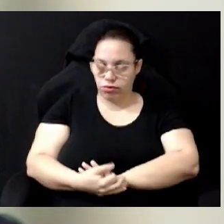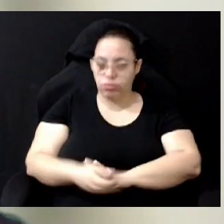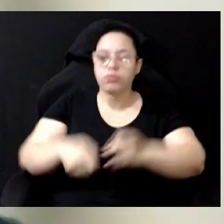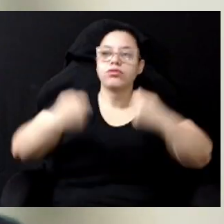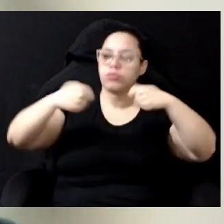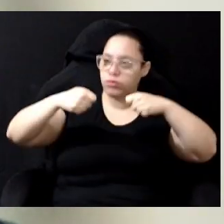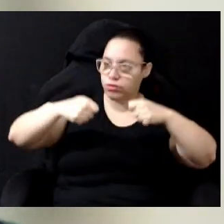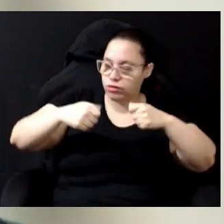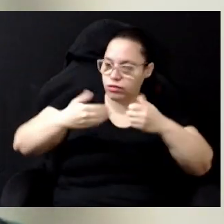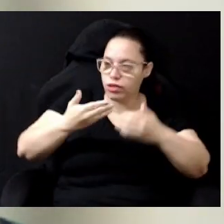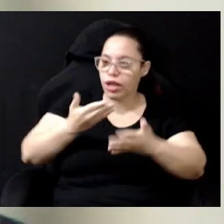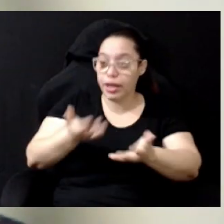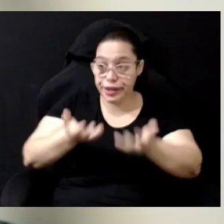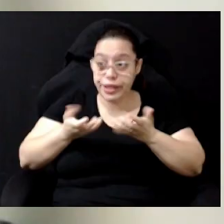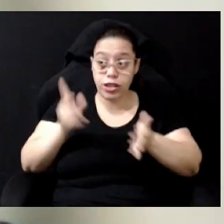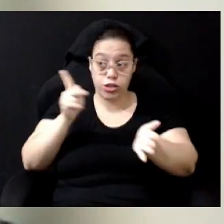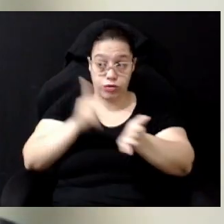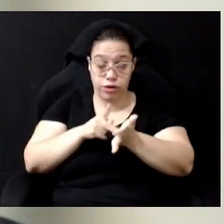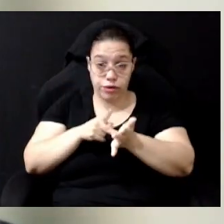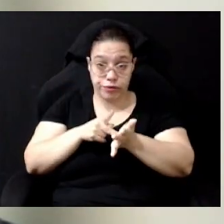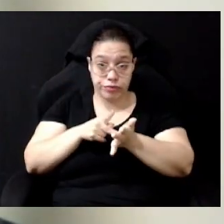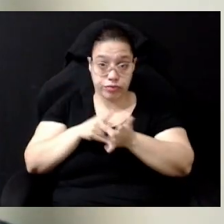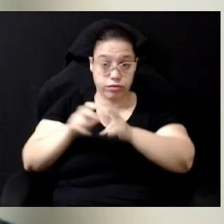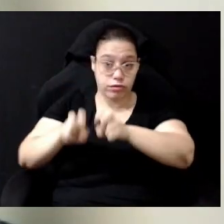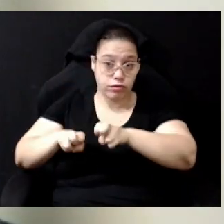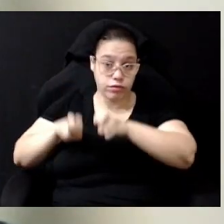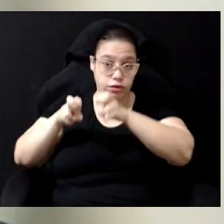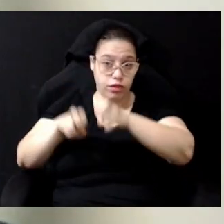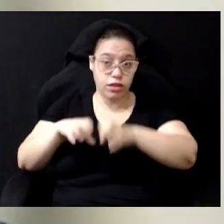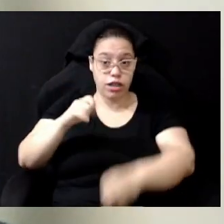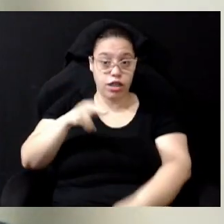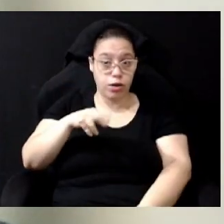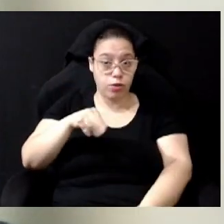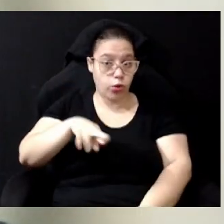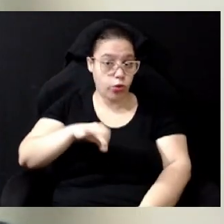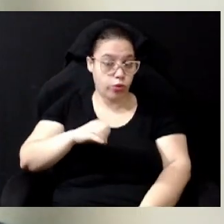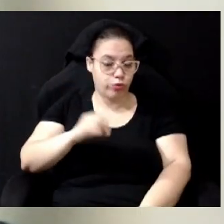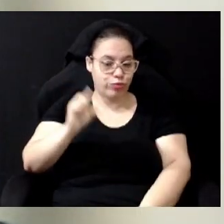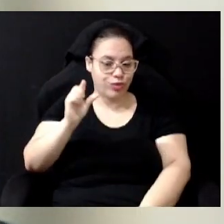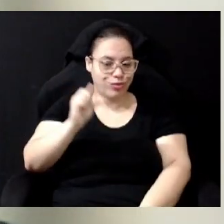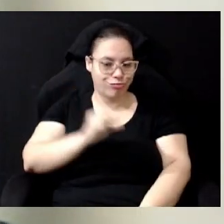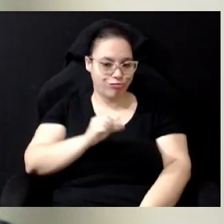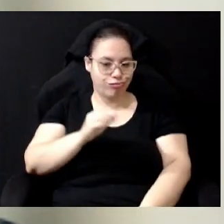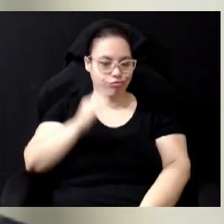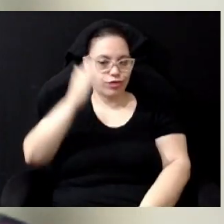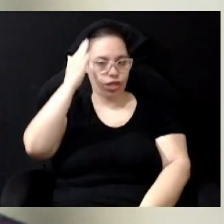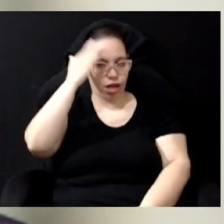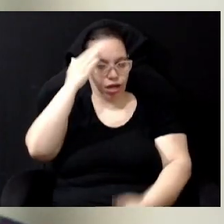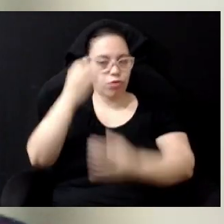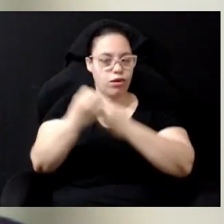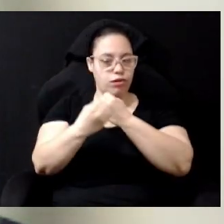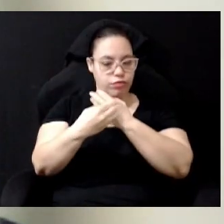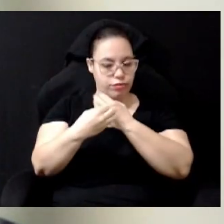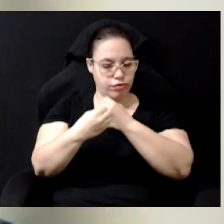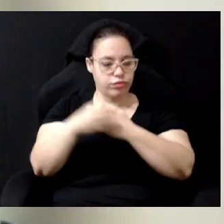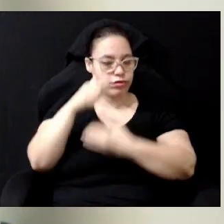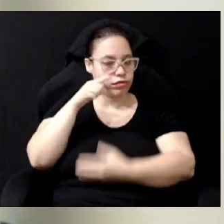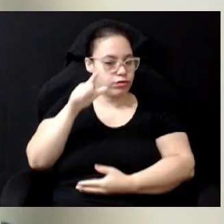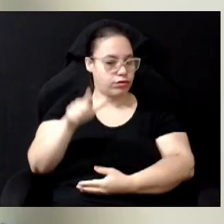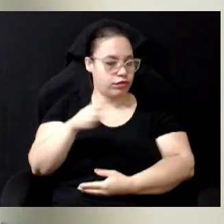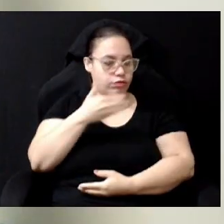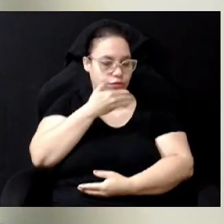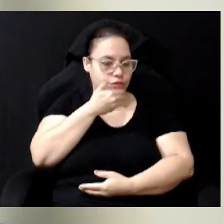elas precisam preferir produtores que têm uma pegada de carbono mais baixa. Então, eles precisam saber informar. Eles também